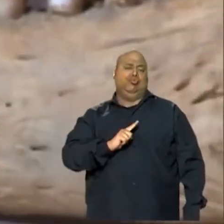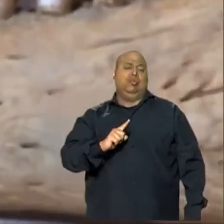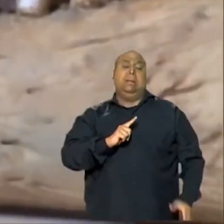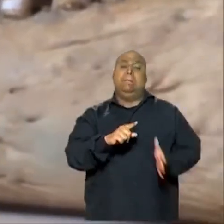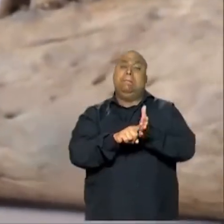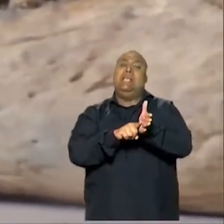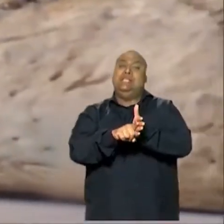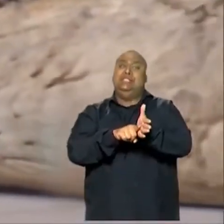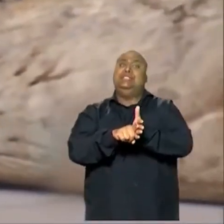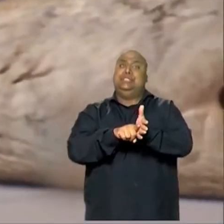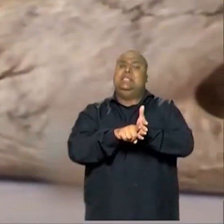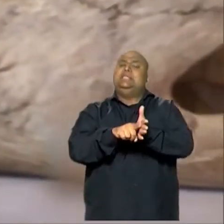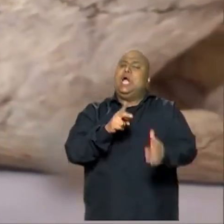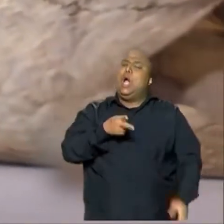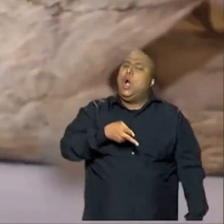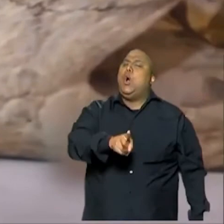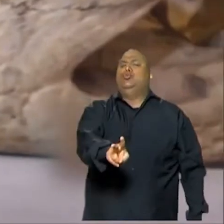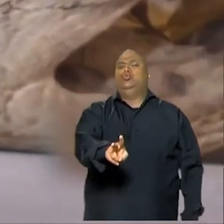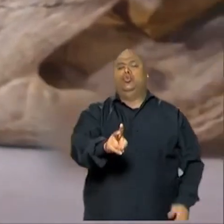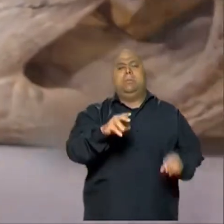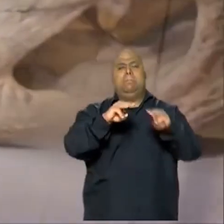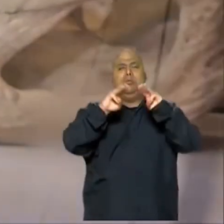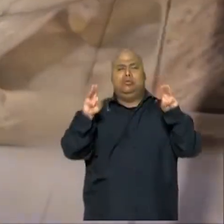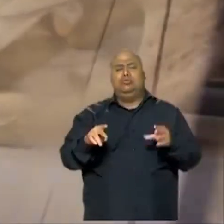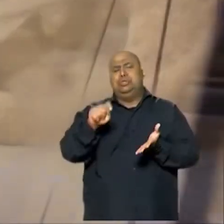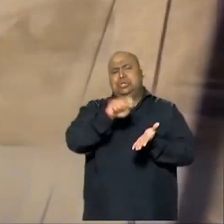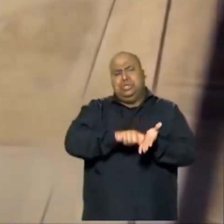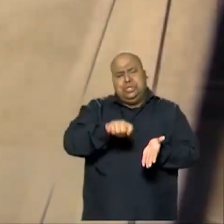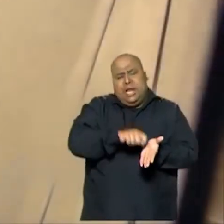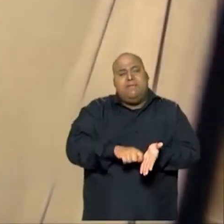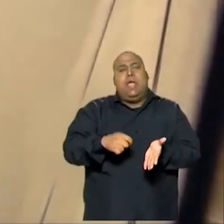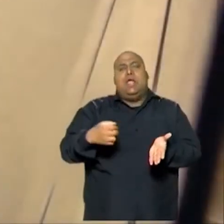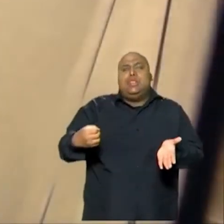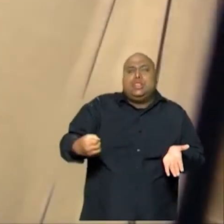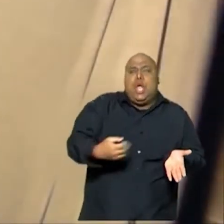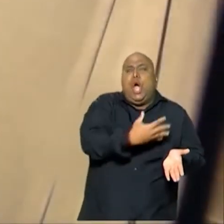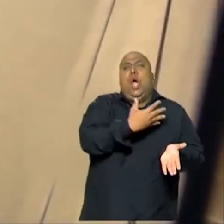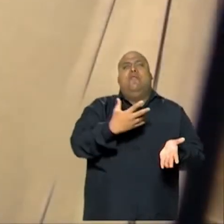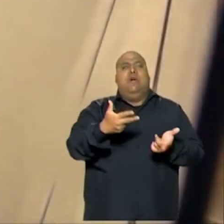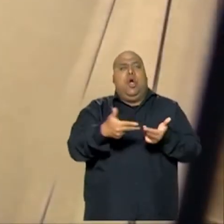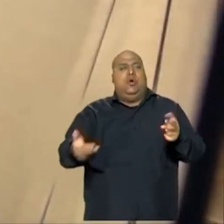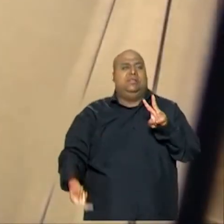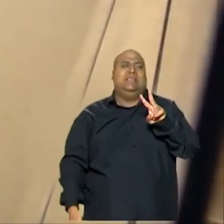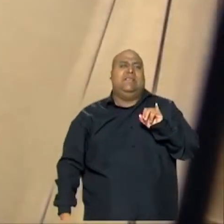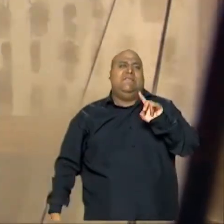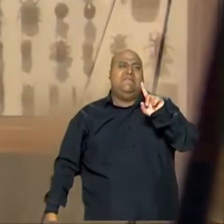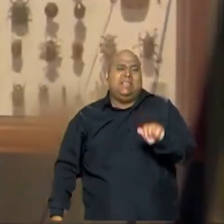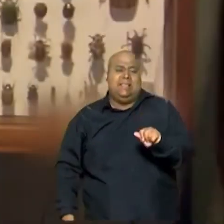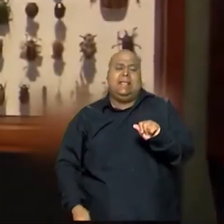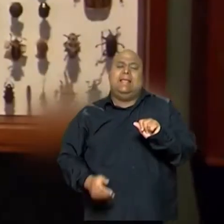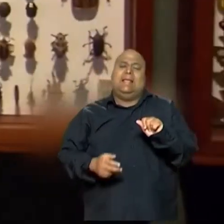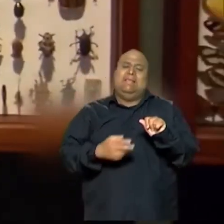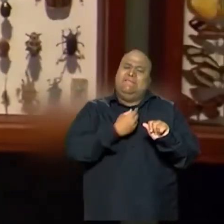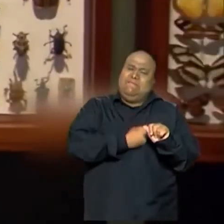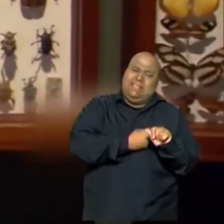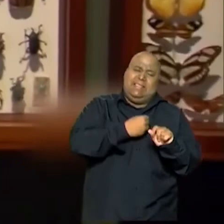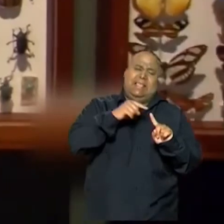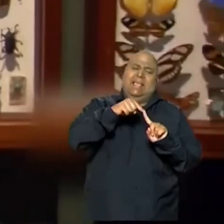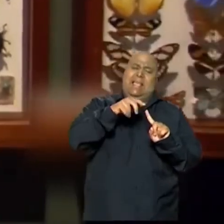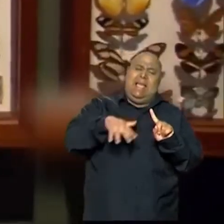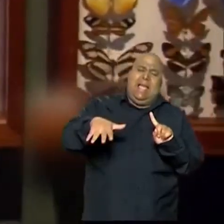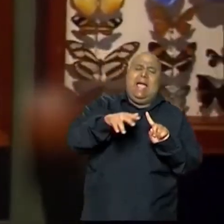pesquisa prossegue no museu. Estamos escrevendo novas formas de vidas, tanto na parte